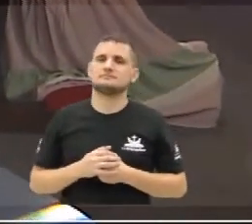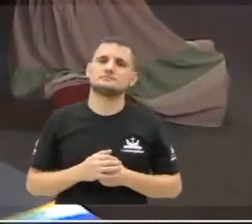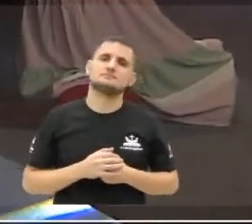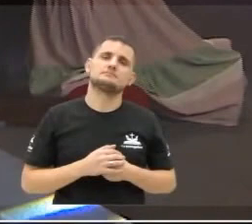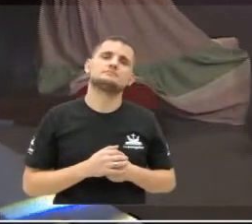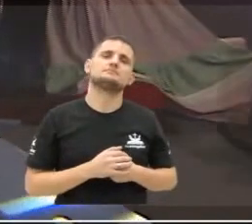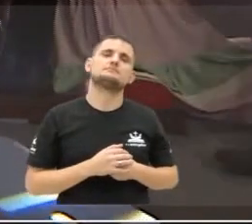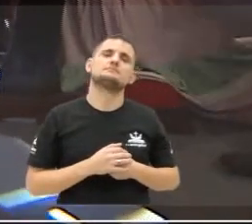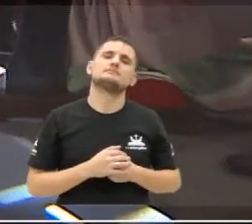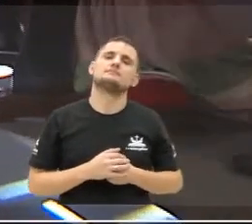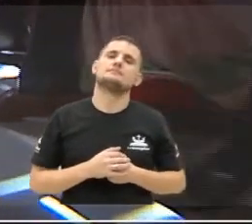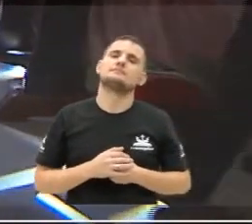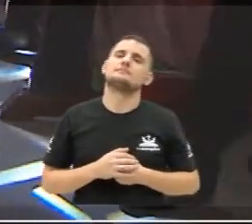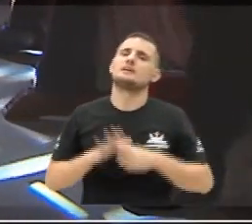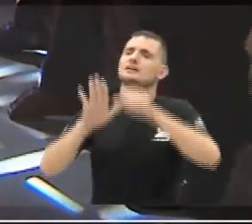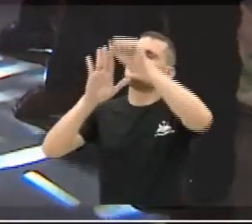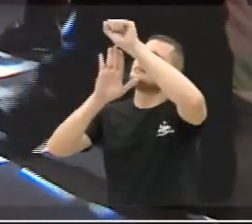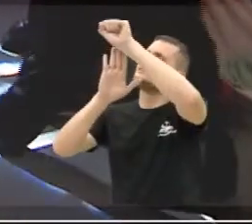Tão sublime